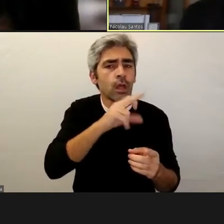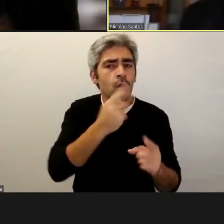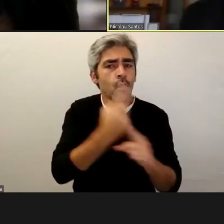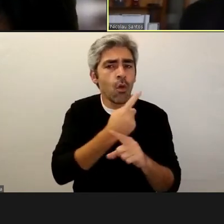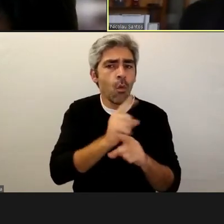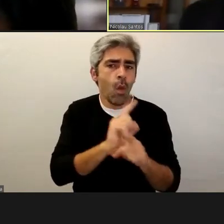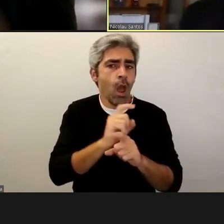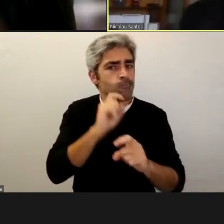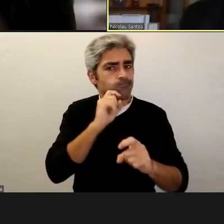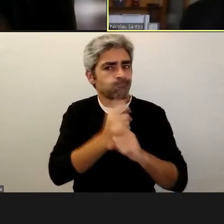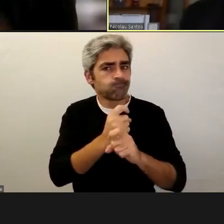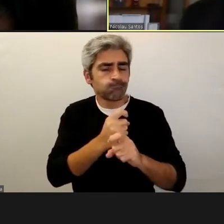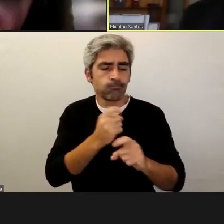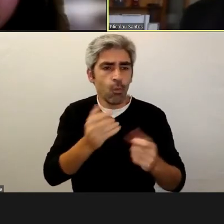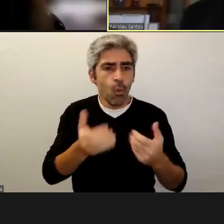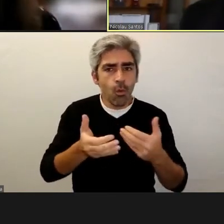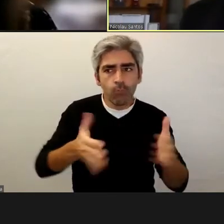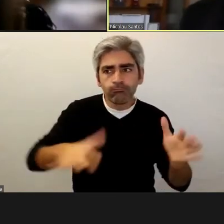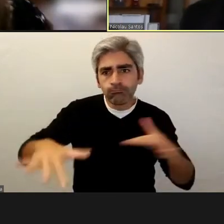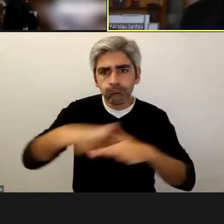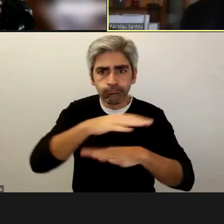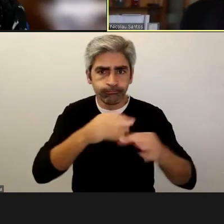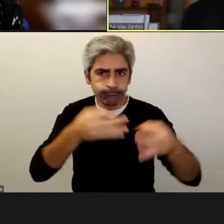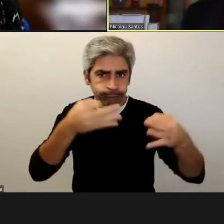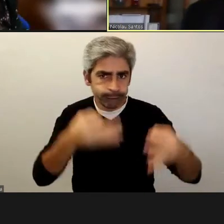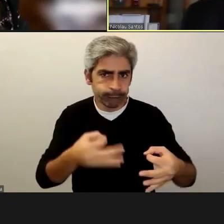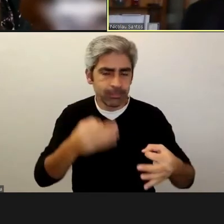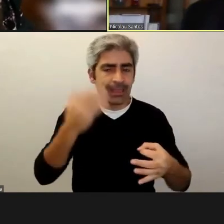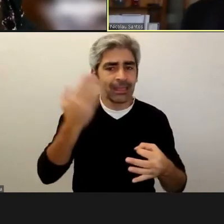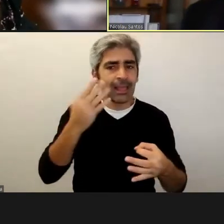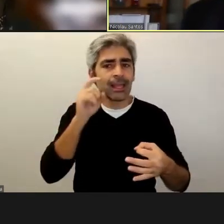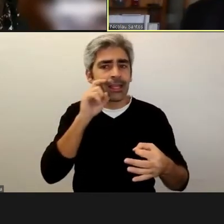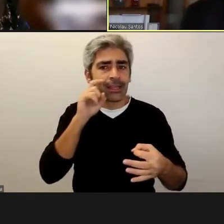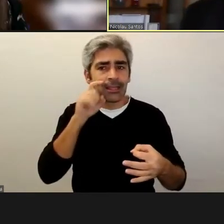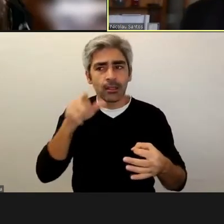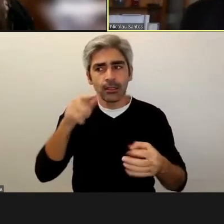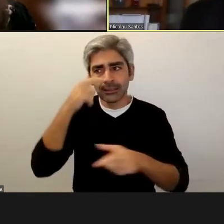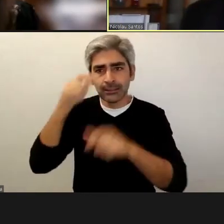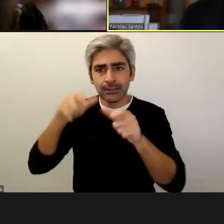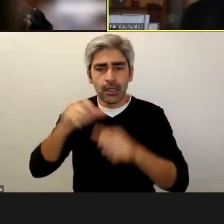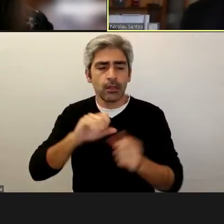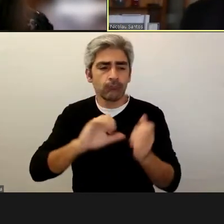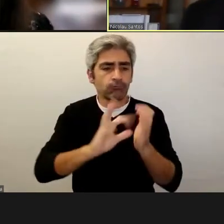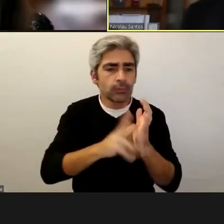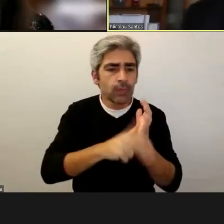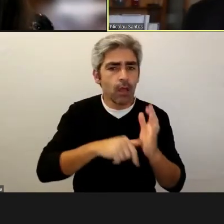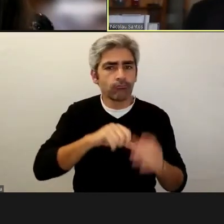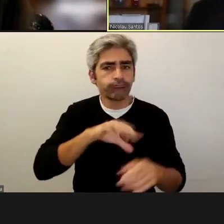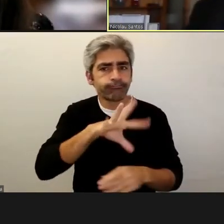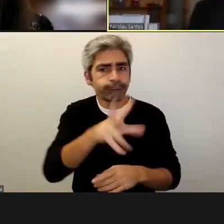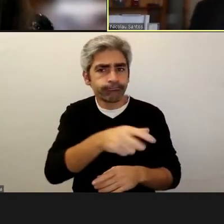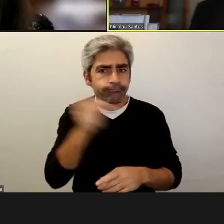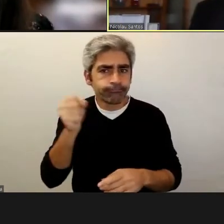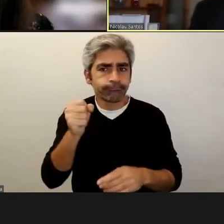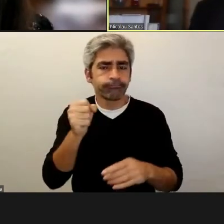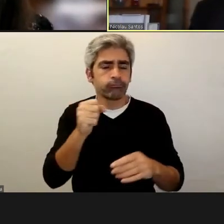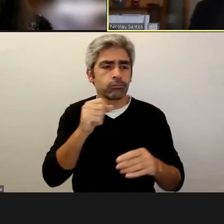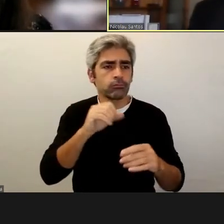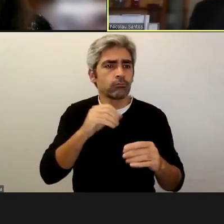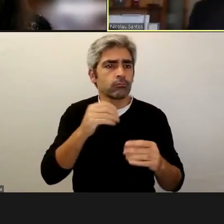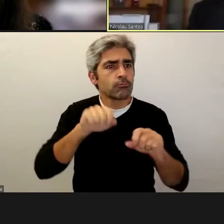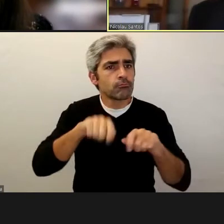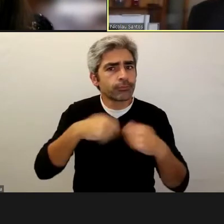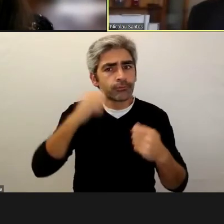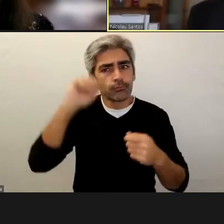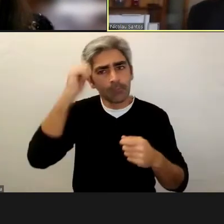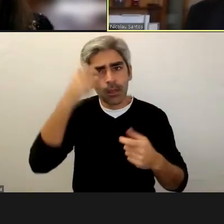preservação dos direitos e garantias dos cidadãos quando há assaltos, roubos, danos materiais e físicos. Como é que se julga a